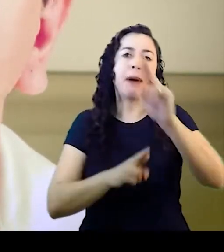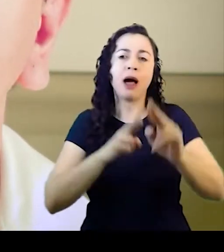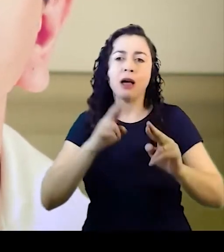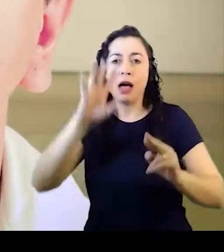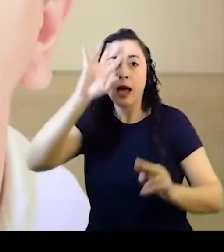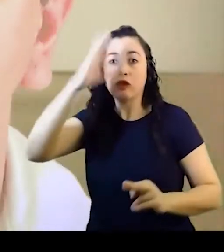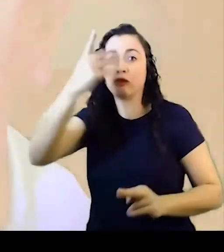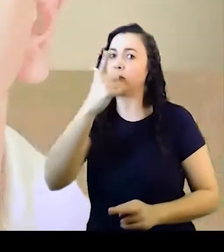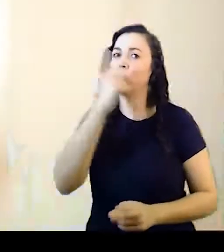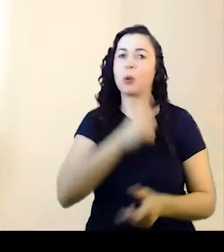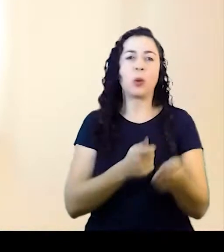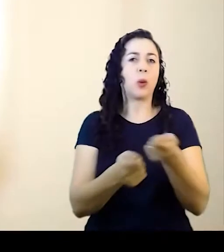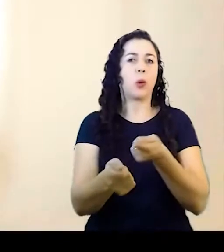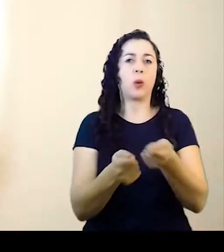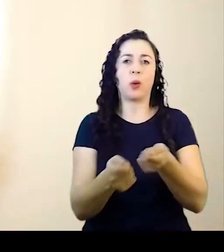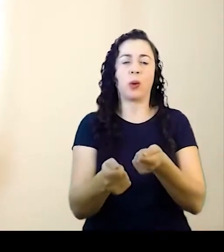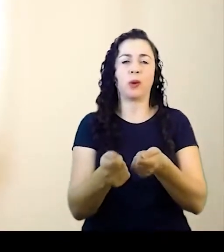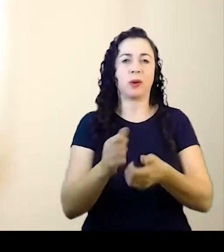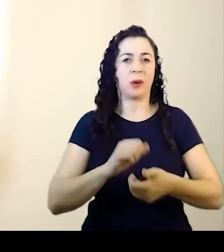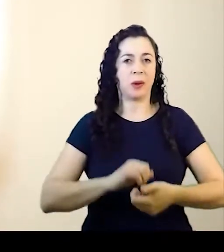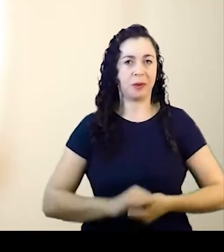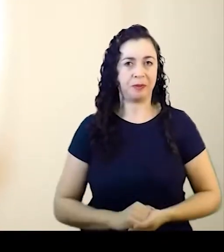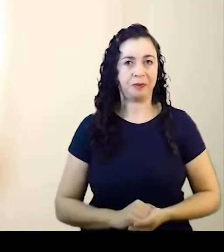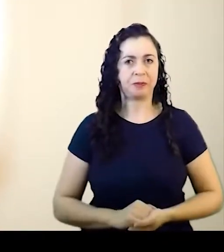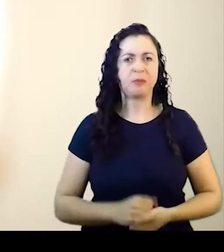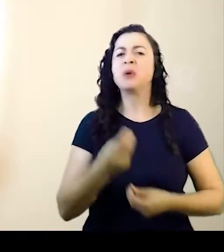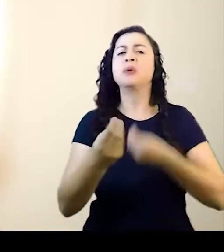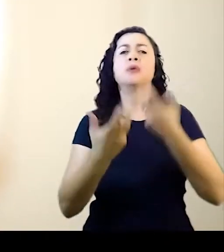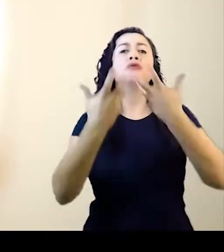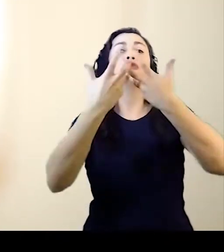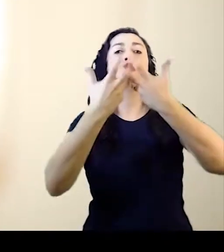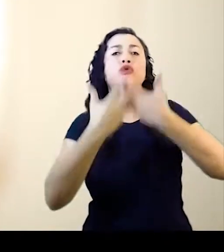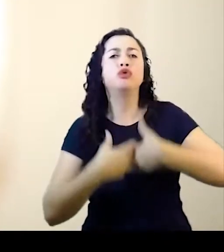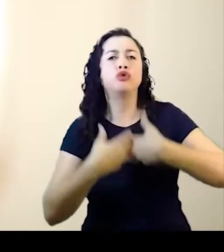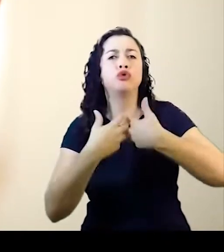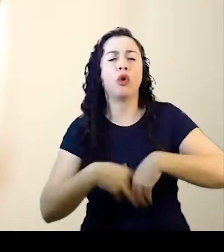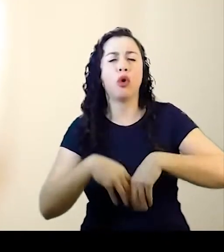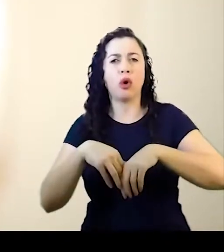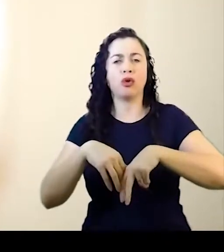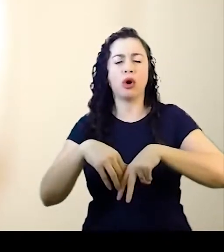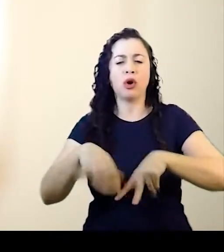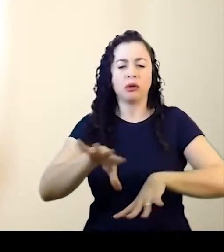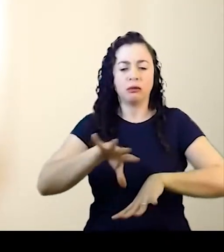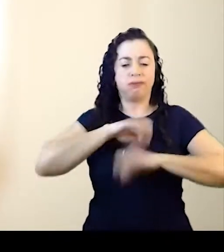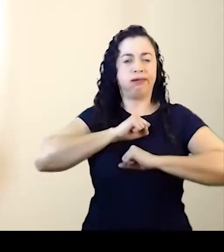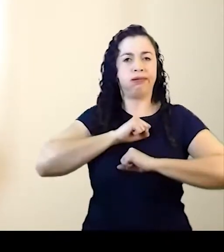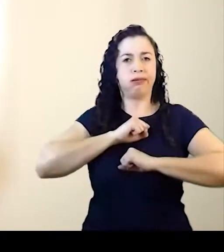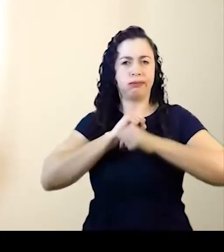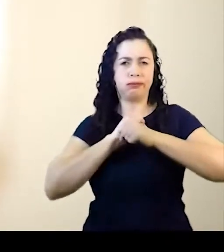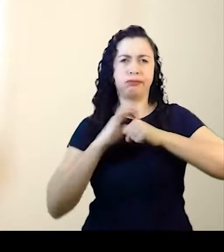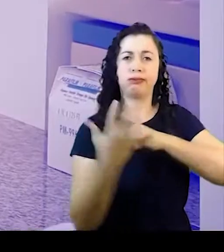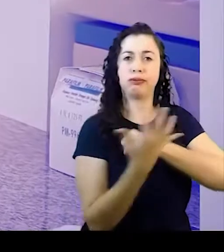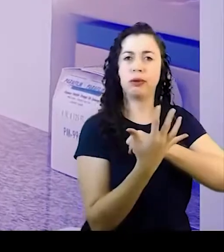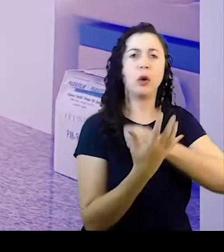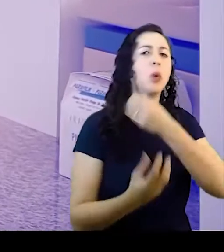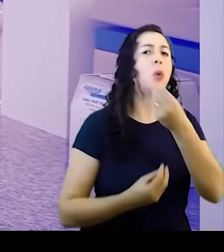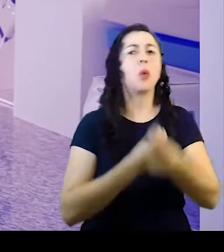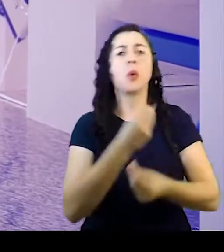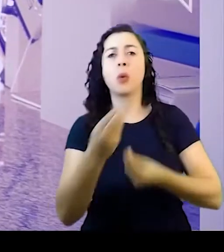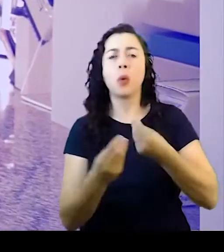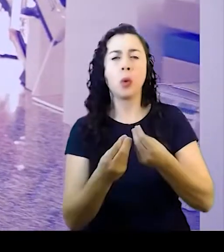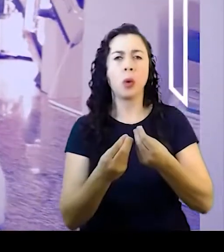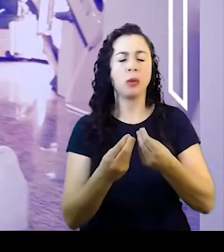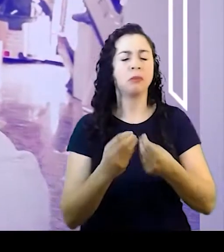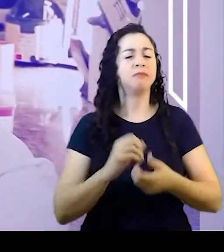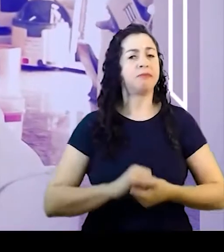para o controle desse vírus. Os mecanismos de infecção viral pelo SARS-CoV-2 que causa a